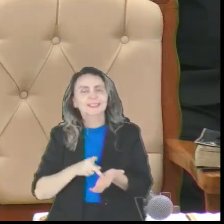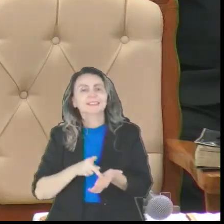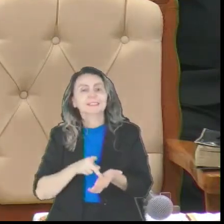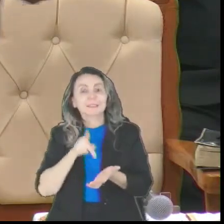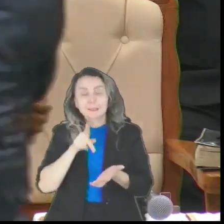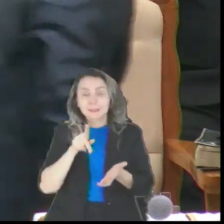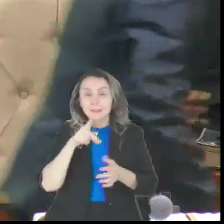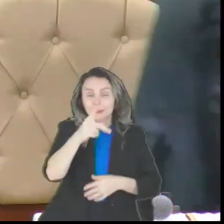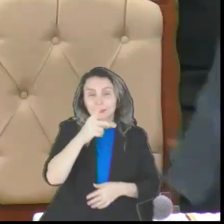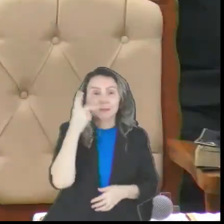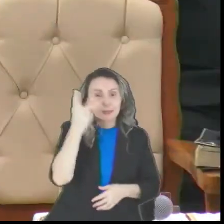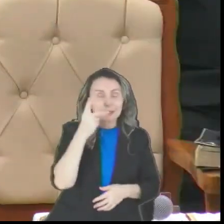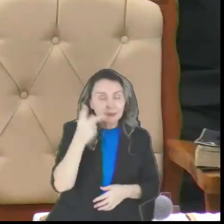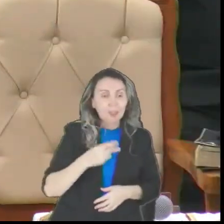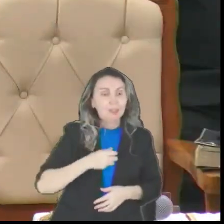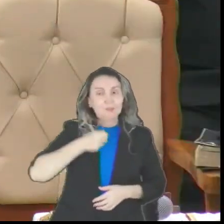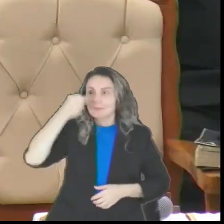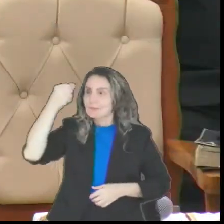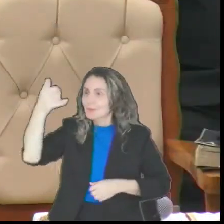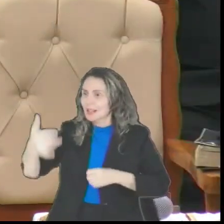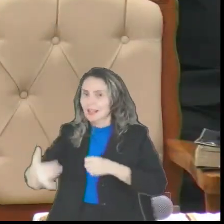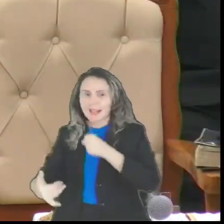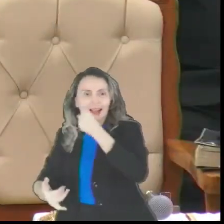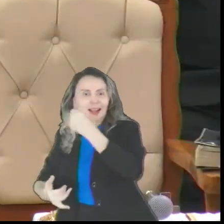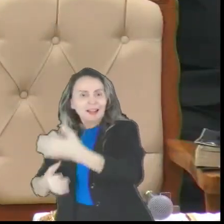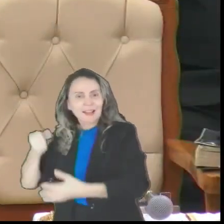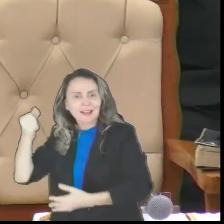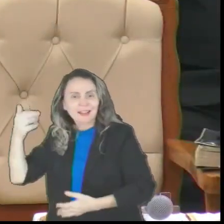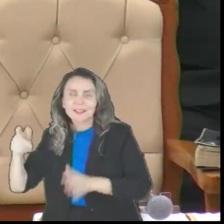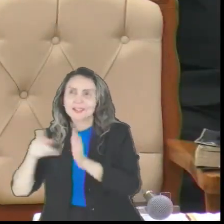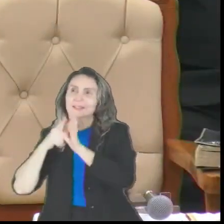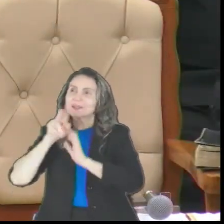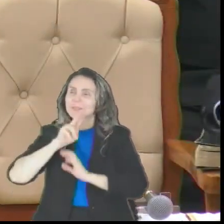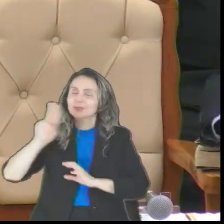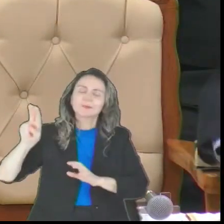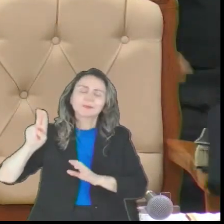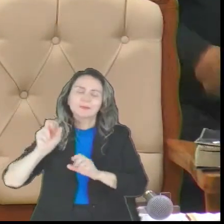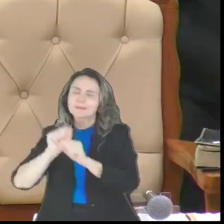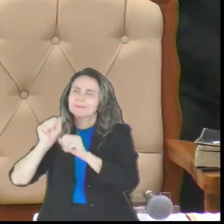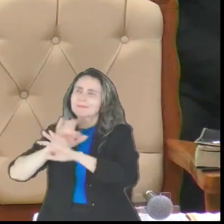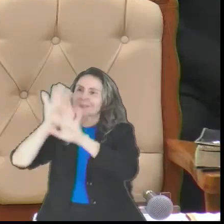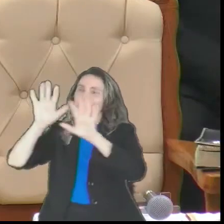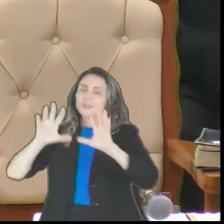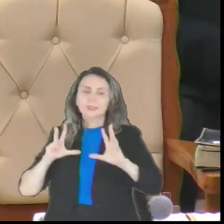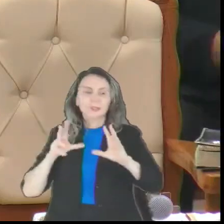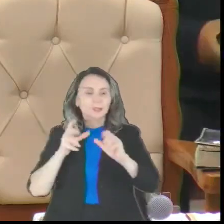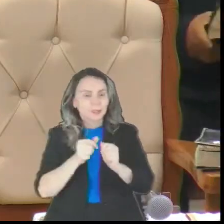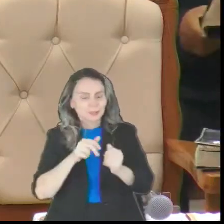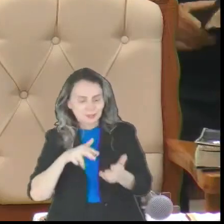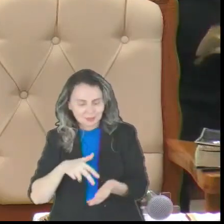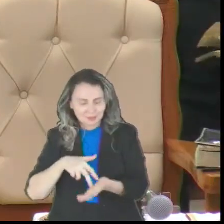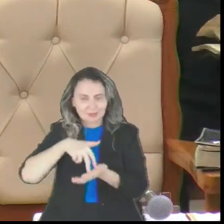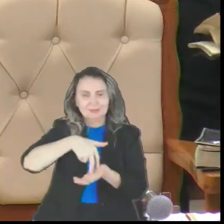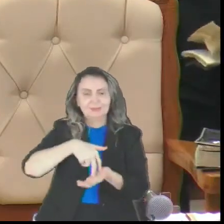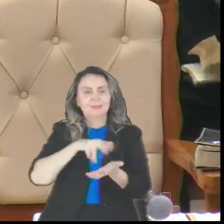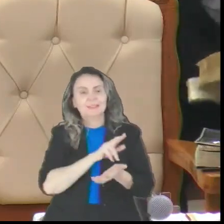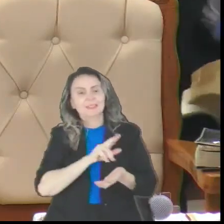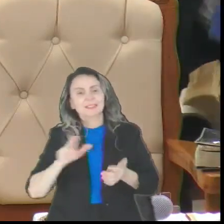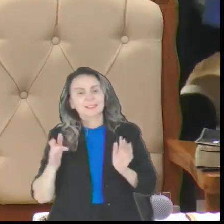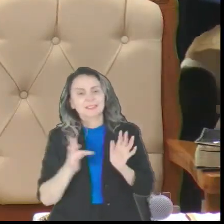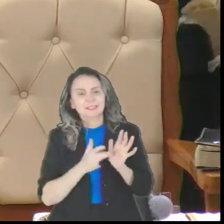tua história para ele, para que o nome dele seja glorificado. A igreja de pé em nome de Jesus Cristo.